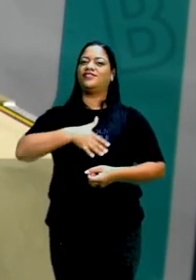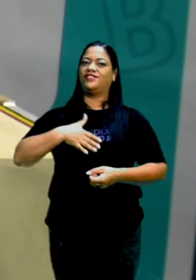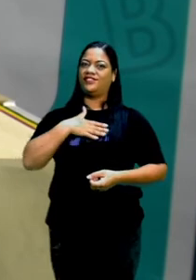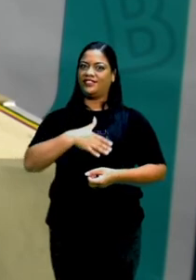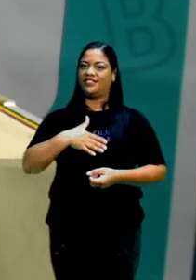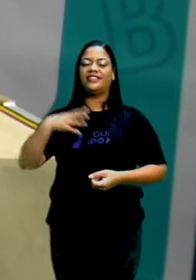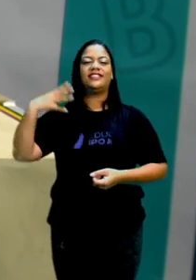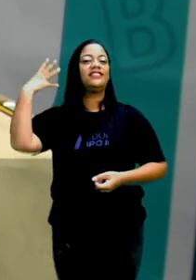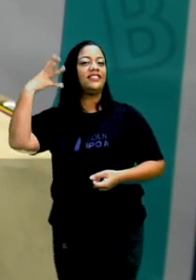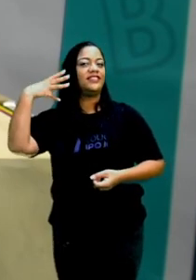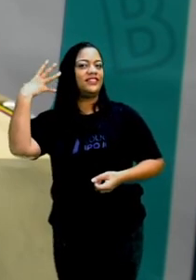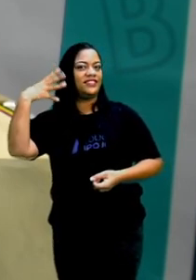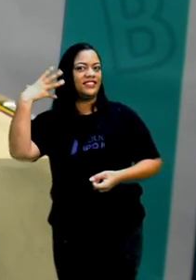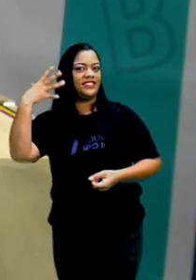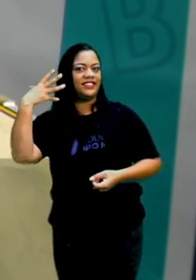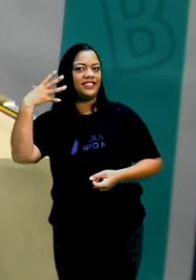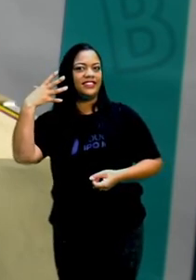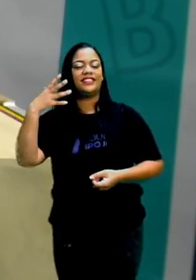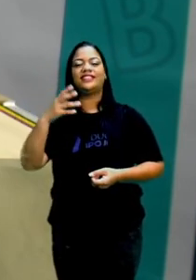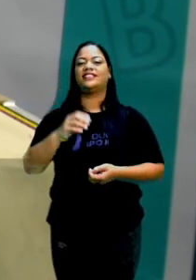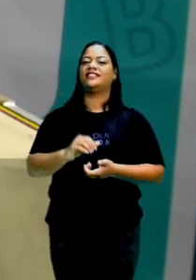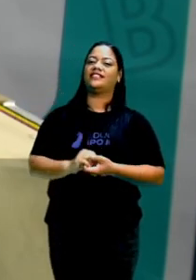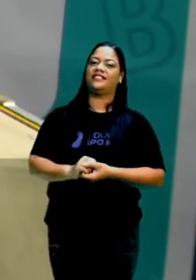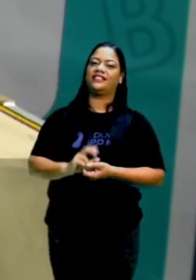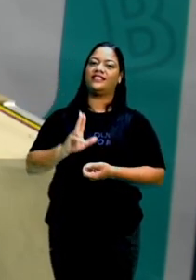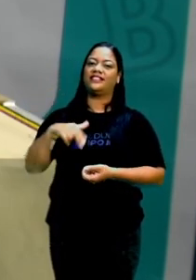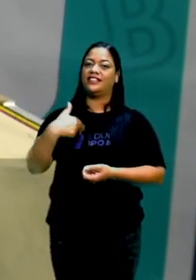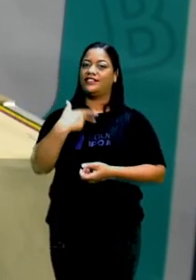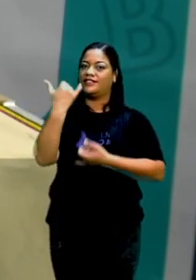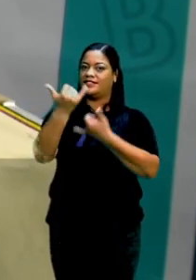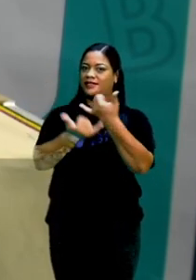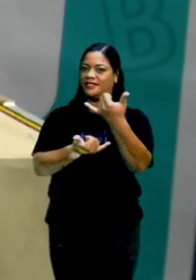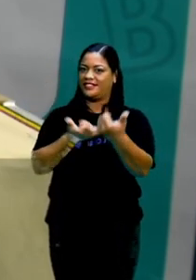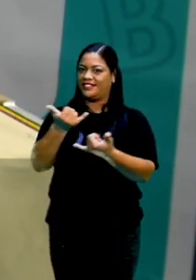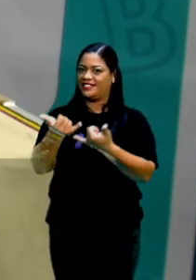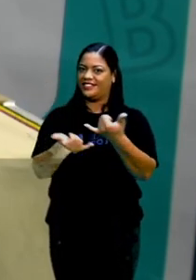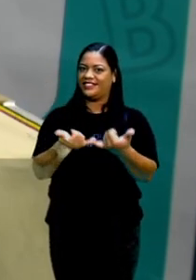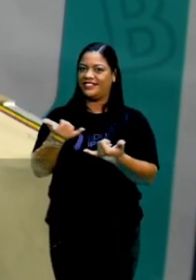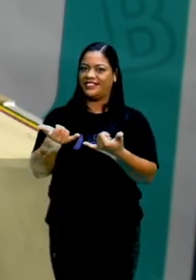nossa musiquinha, da nossa brincadeira?